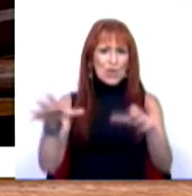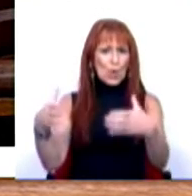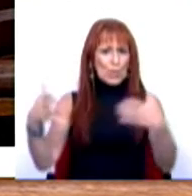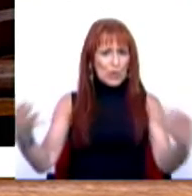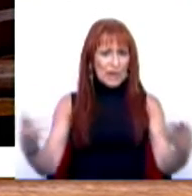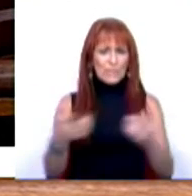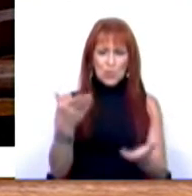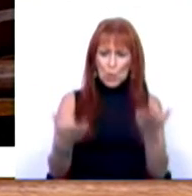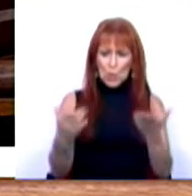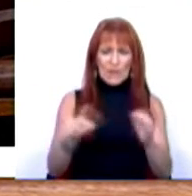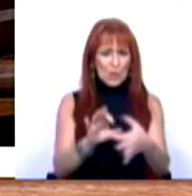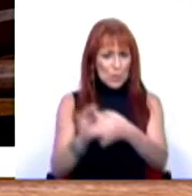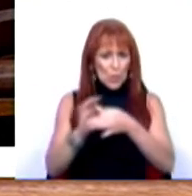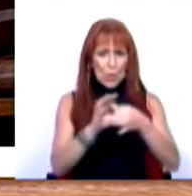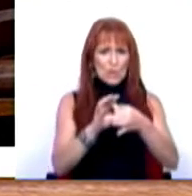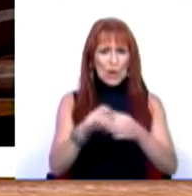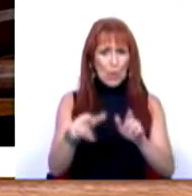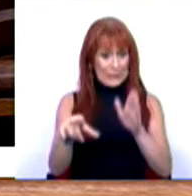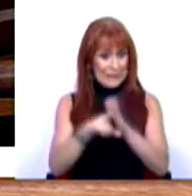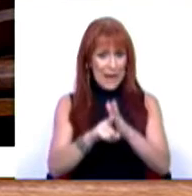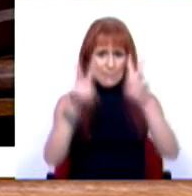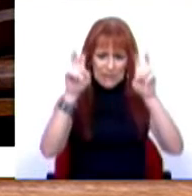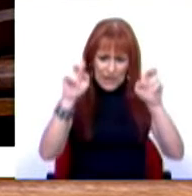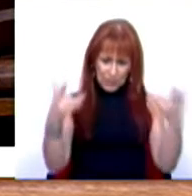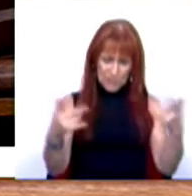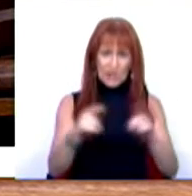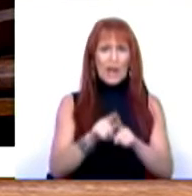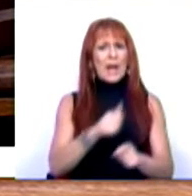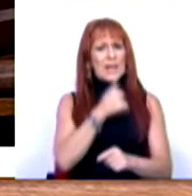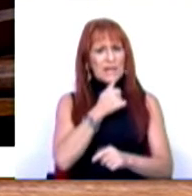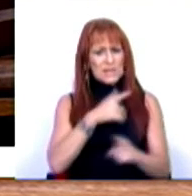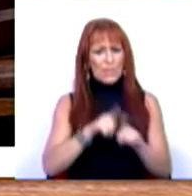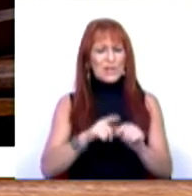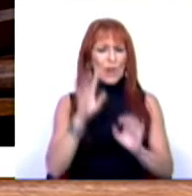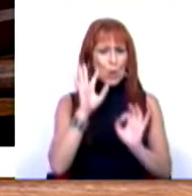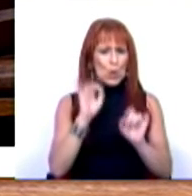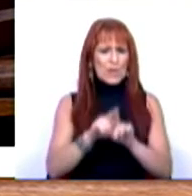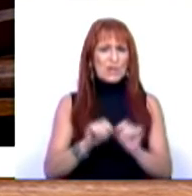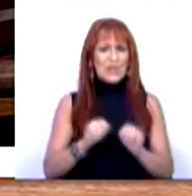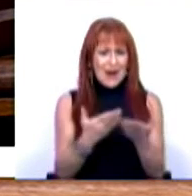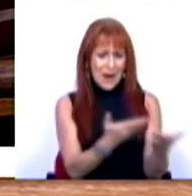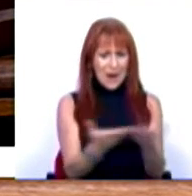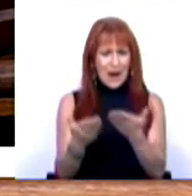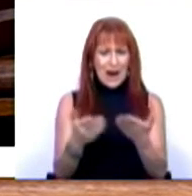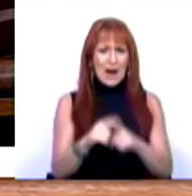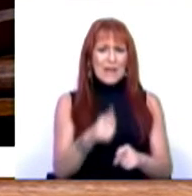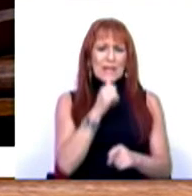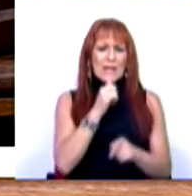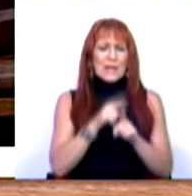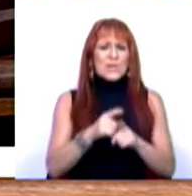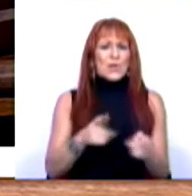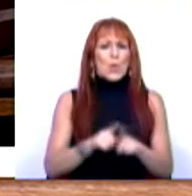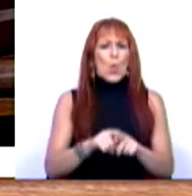comunitários. O equilíbrio e a coerência ao legislar sobre esta matéria é determinante para acautelar a sua existência, determinar que